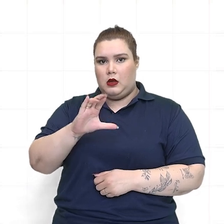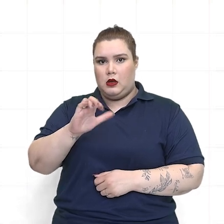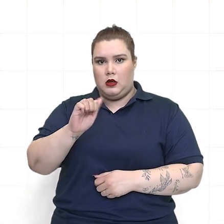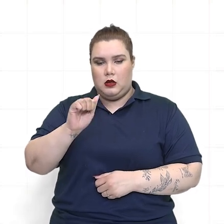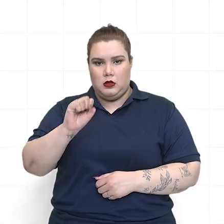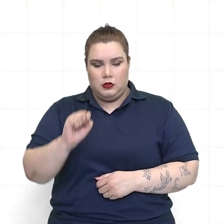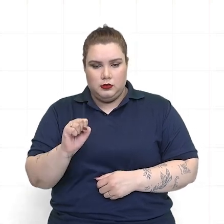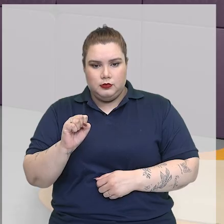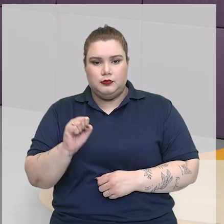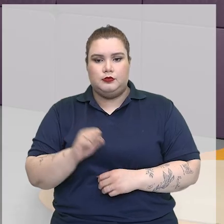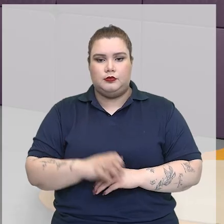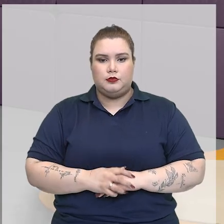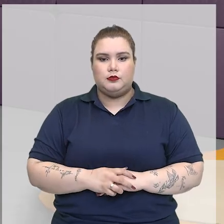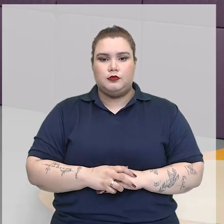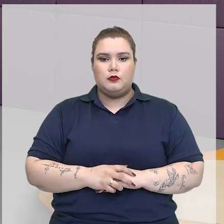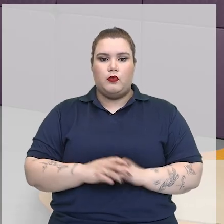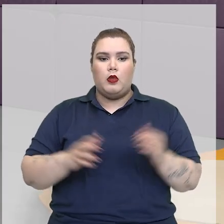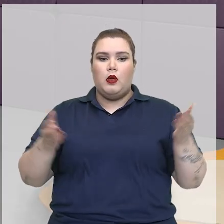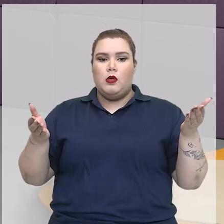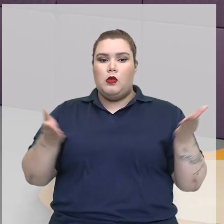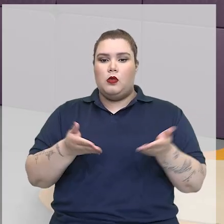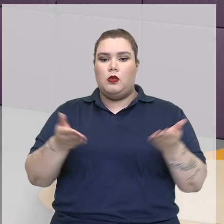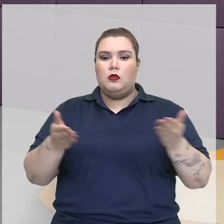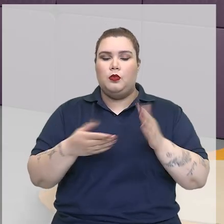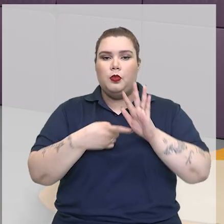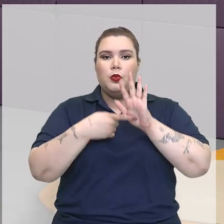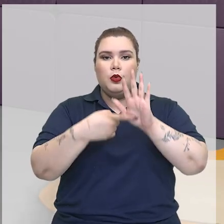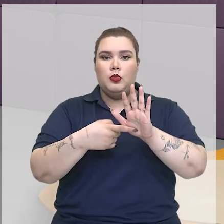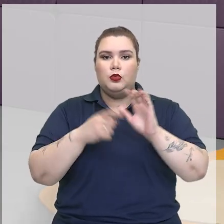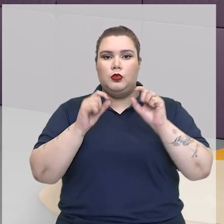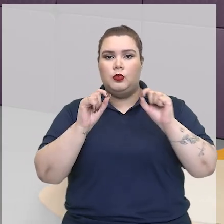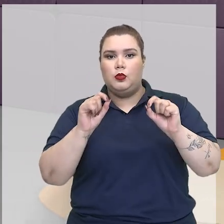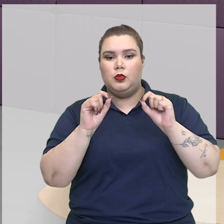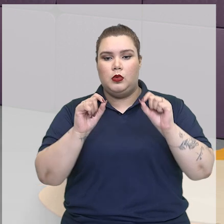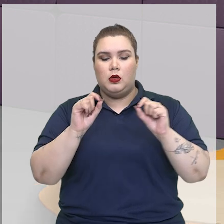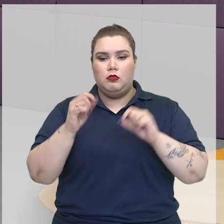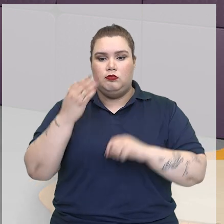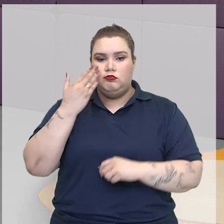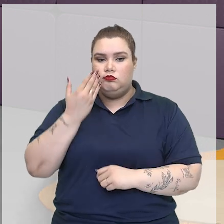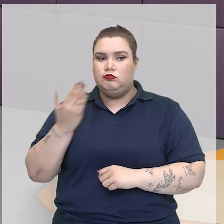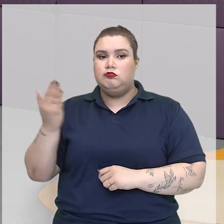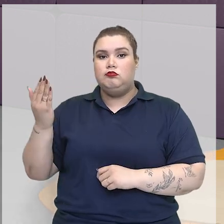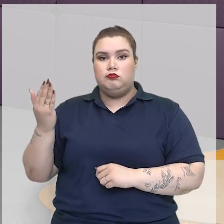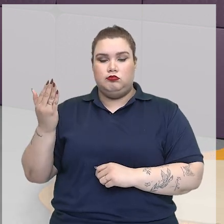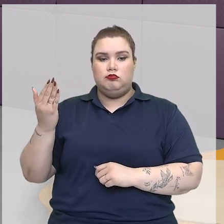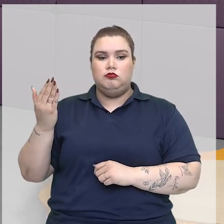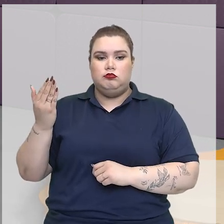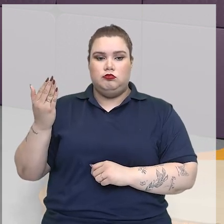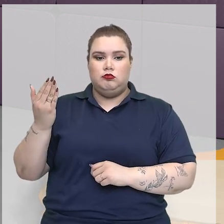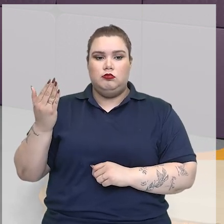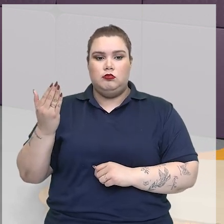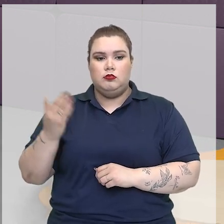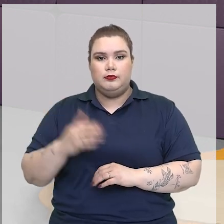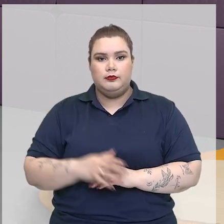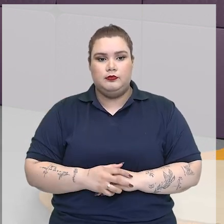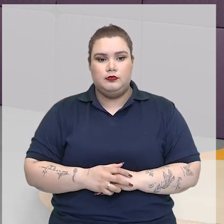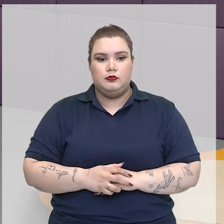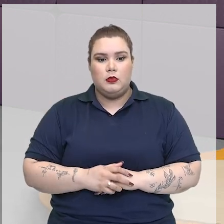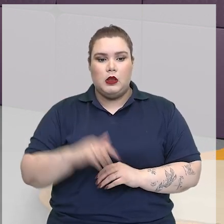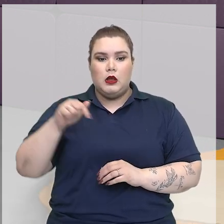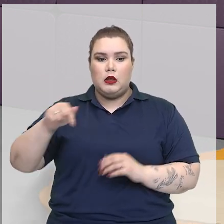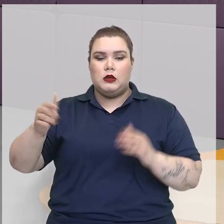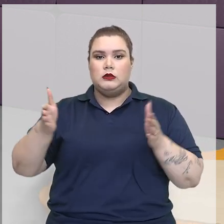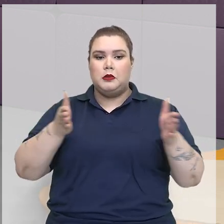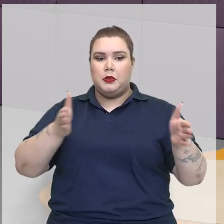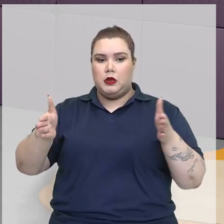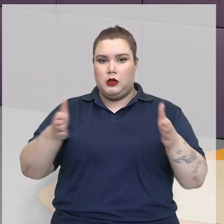patriarcas. E agora, né, nós vamos ver aqui na nossa telinha justamente, né, esse